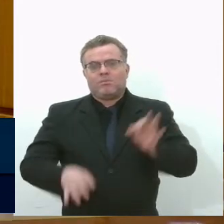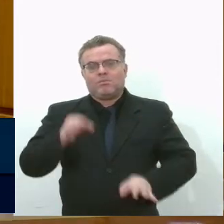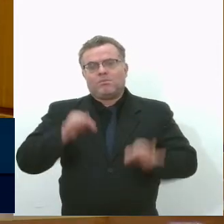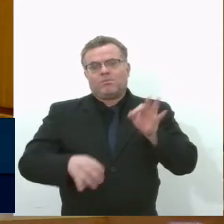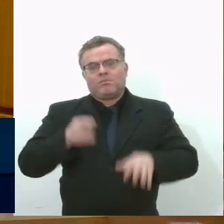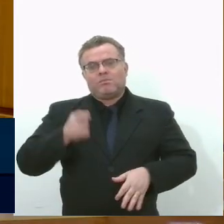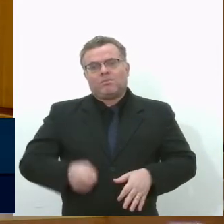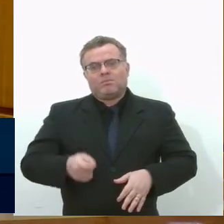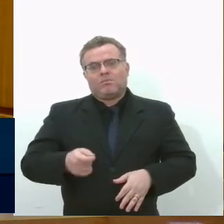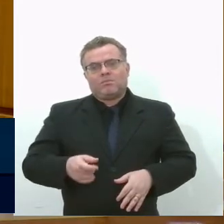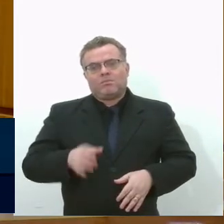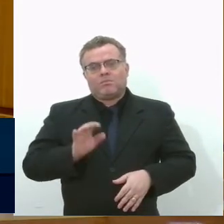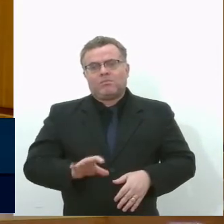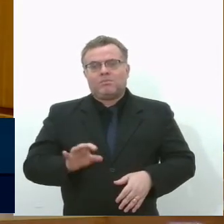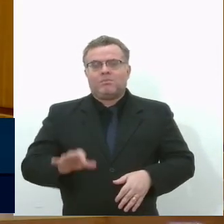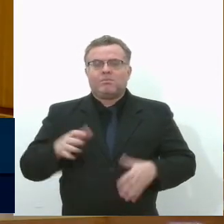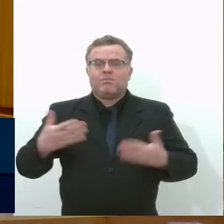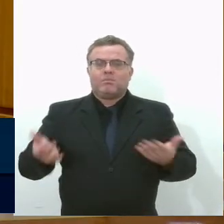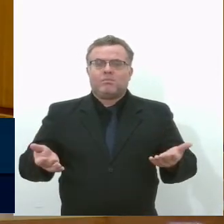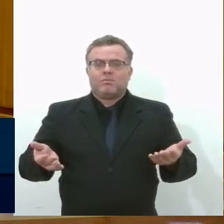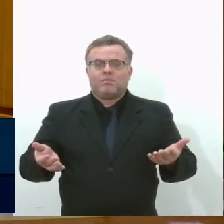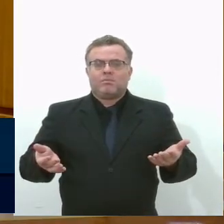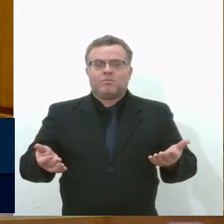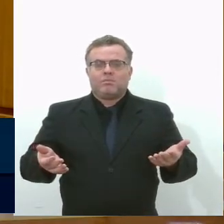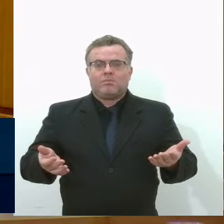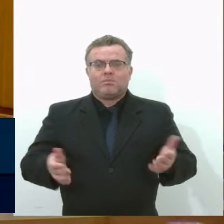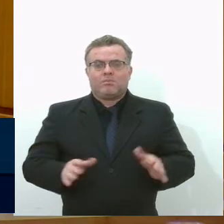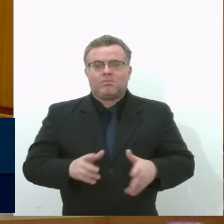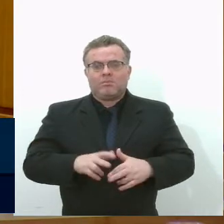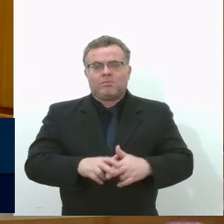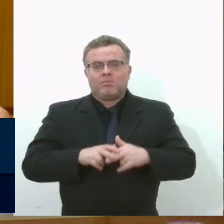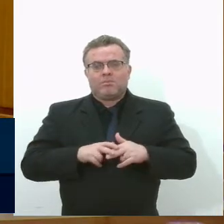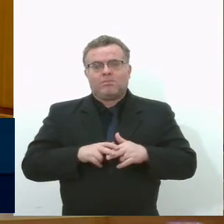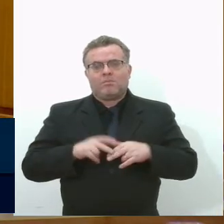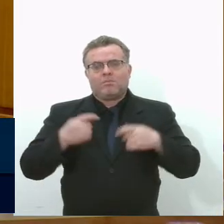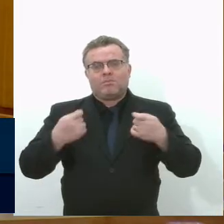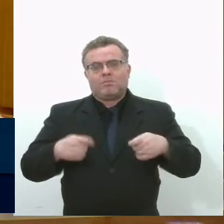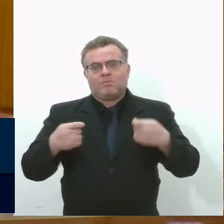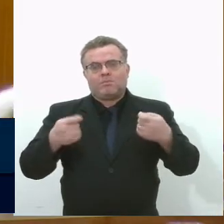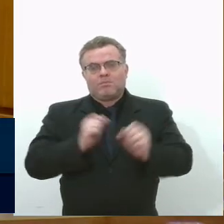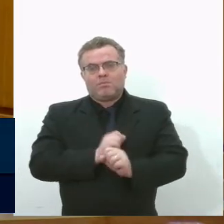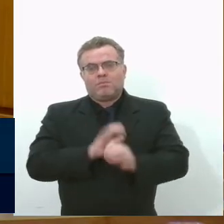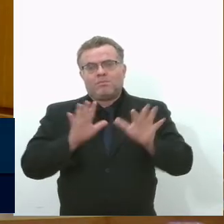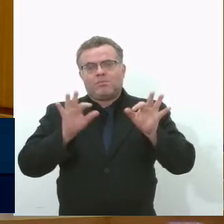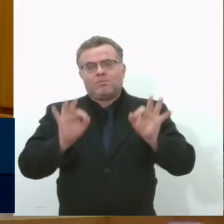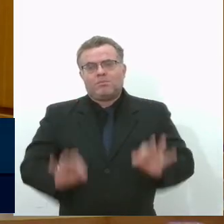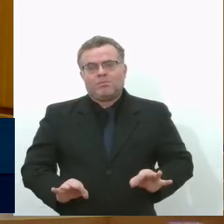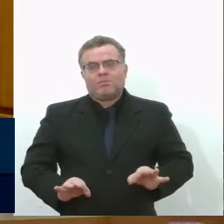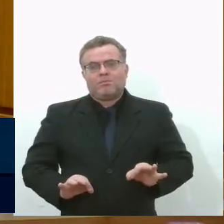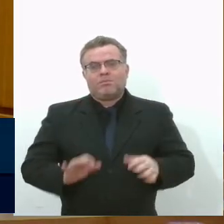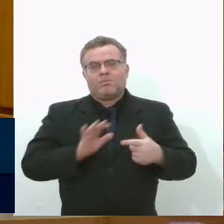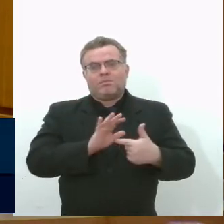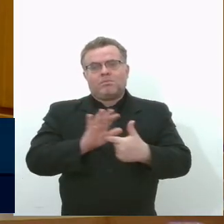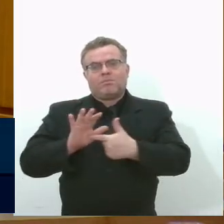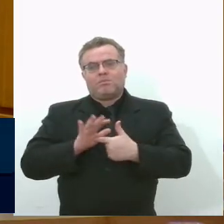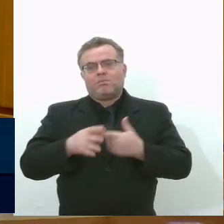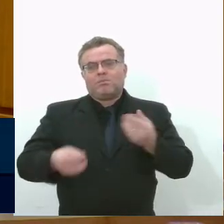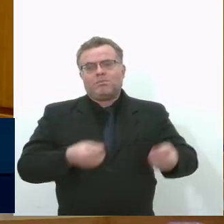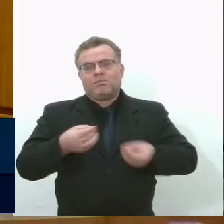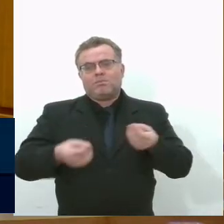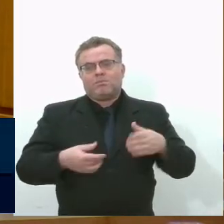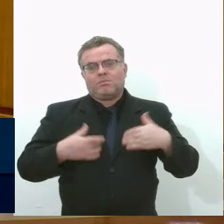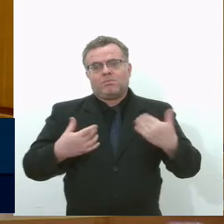Estados. Então, isso é preciso que se esclareça definitivamente, até porque os Tribunais